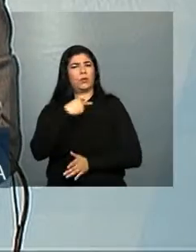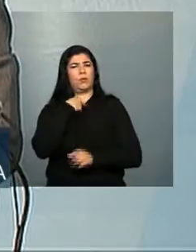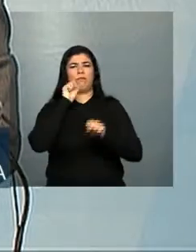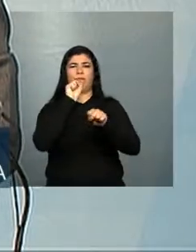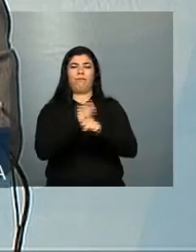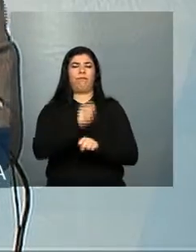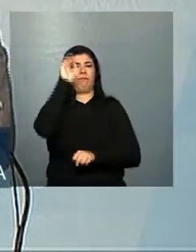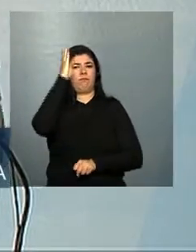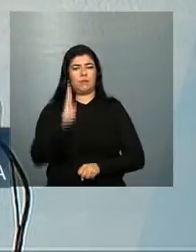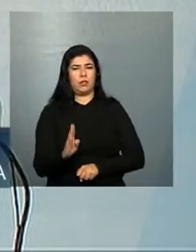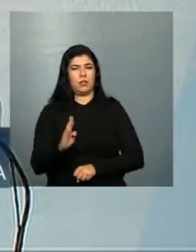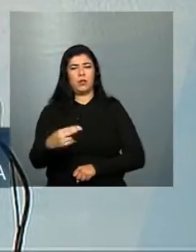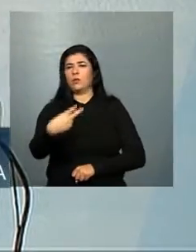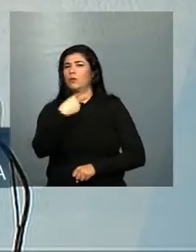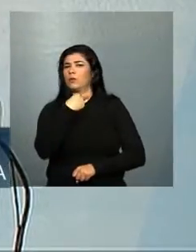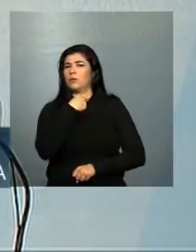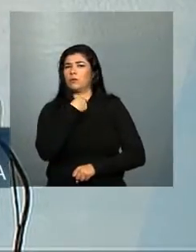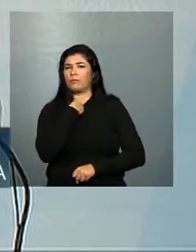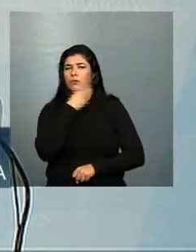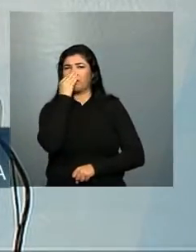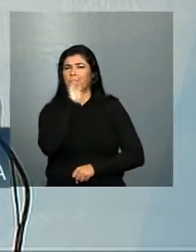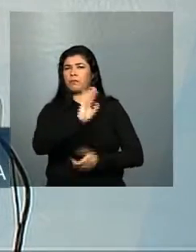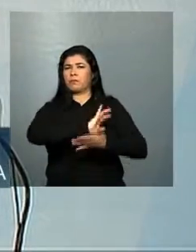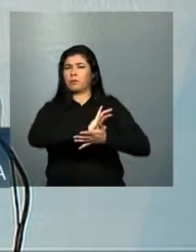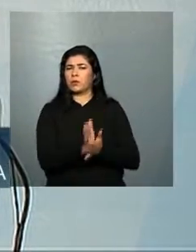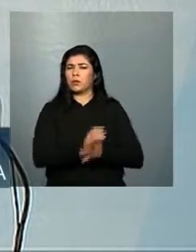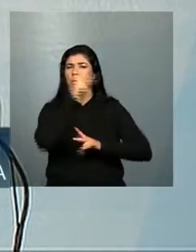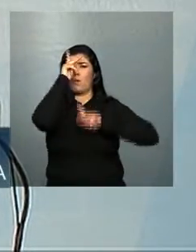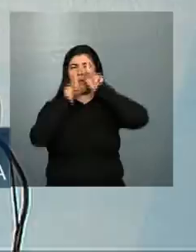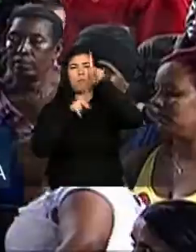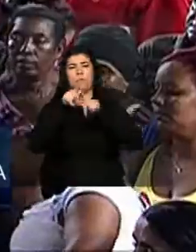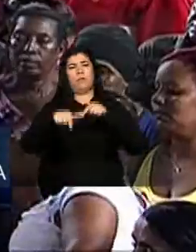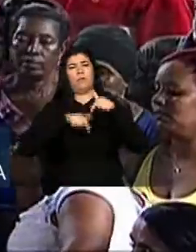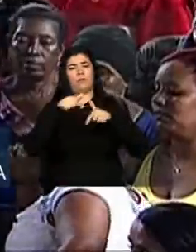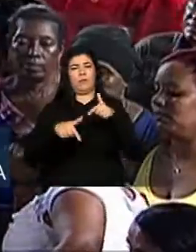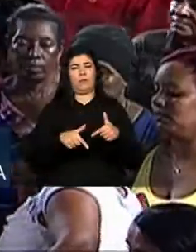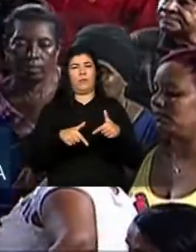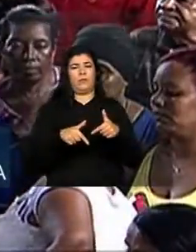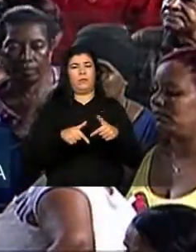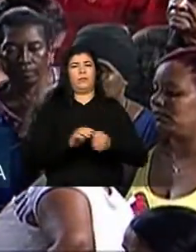o Brasil, não pode prejudicar o povo trabalhador.